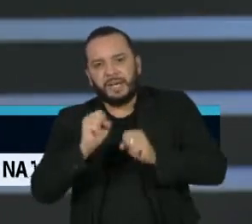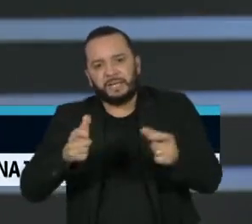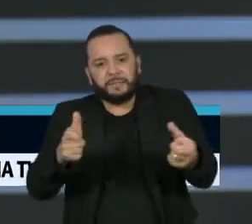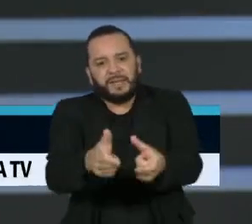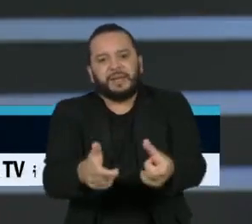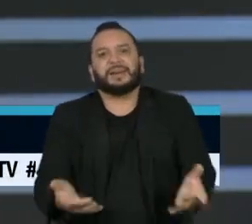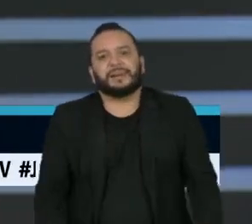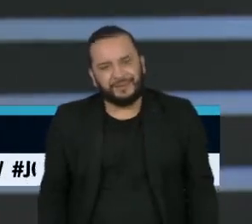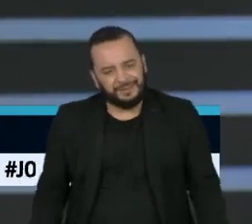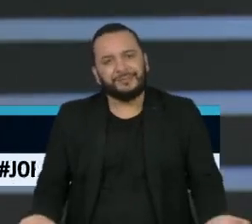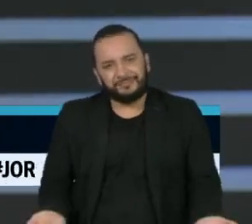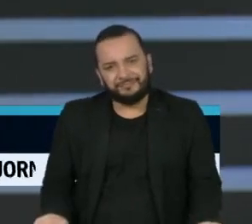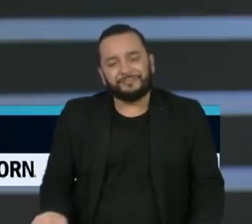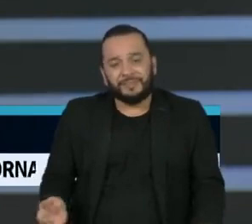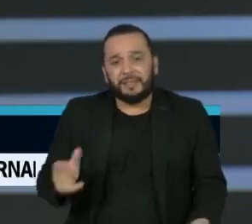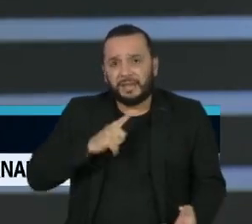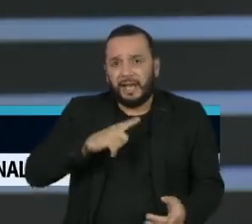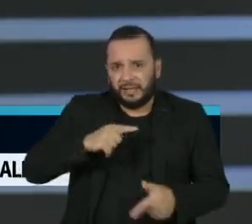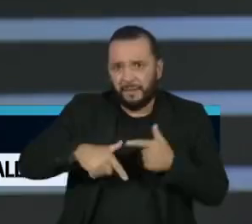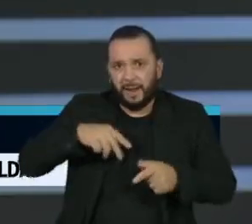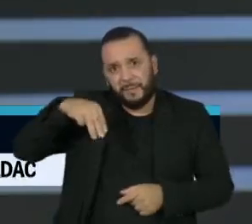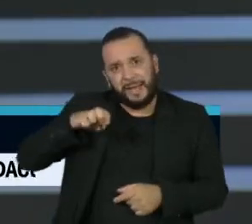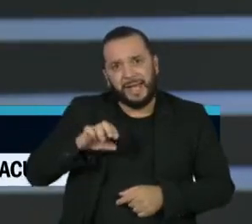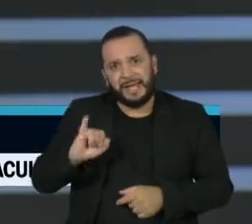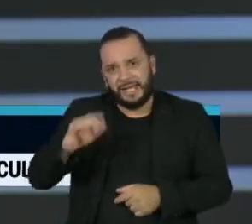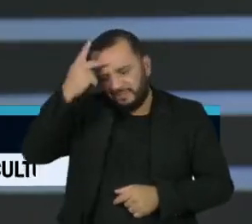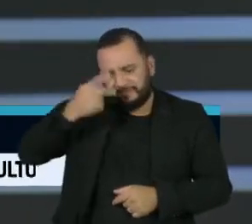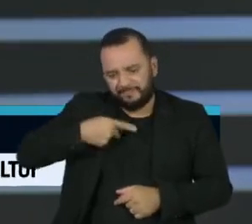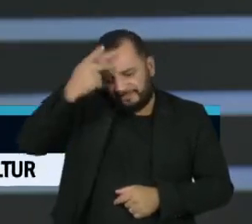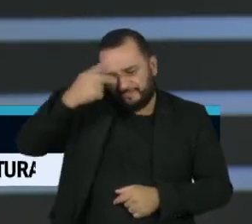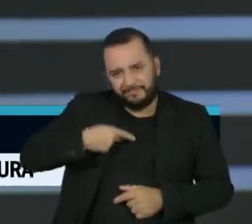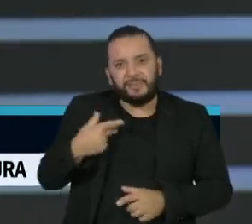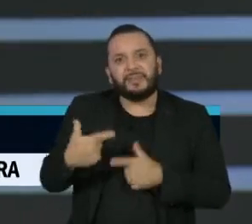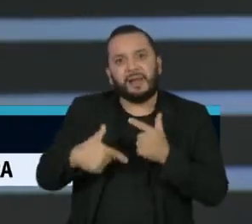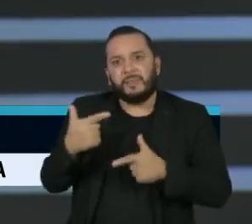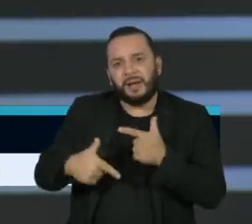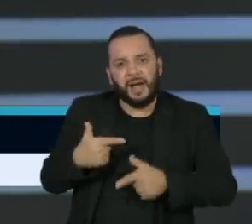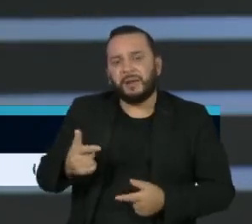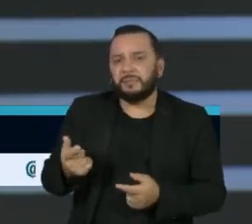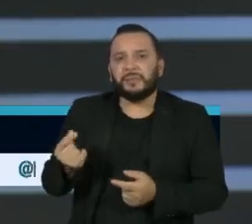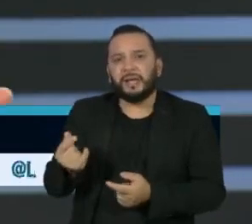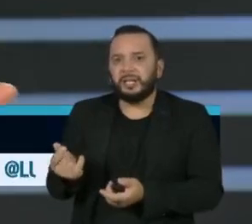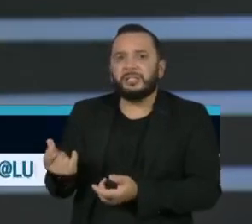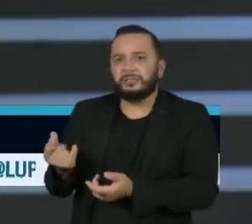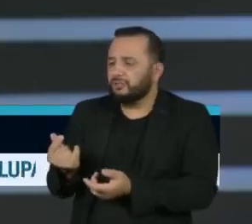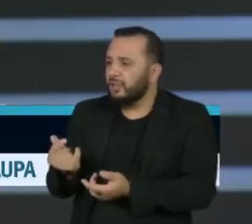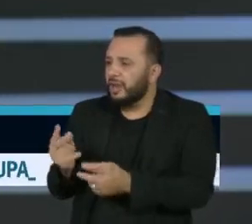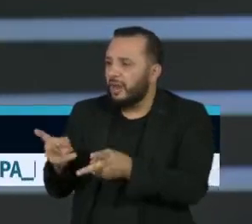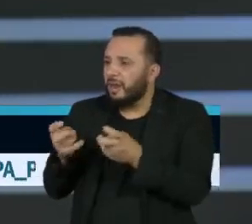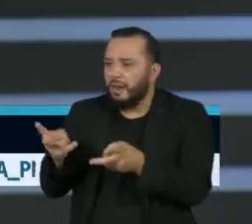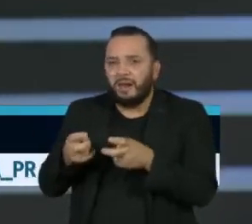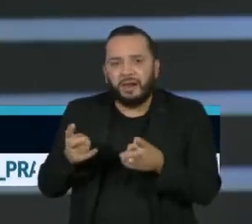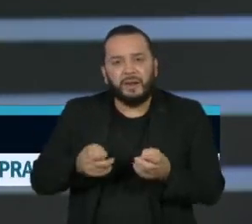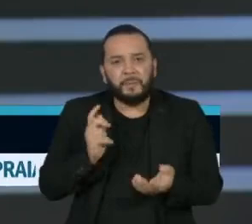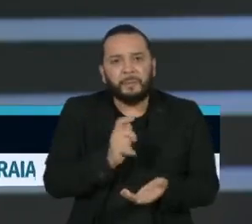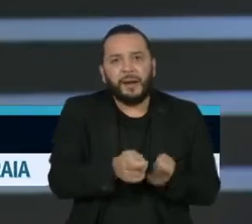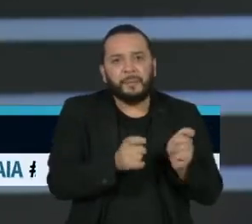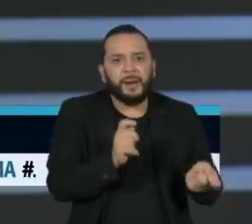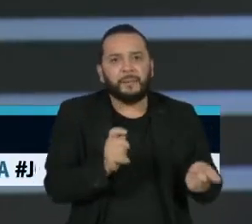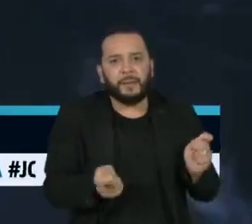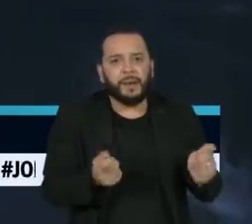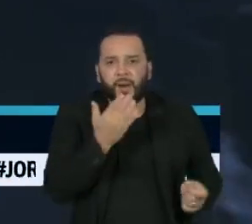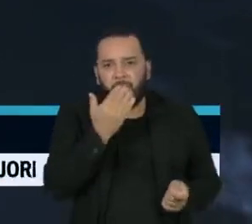informalidade, isso vai aparecer no número de emprego, você tem muita gente indo para a informalidade para não morrer de fome, né? Que a grande saída acaba sendo essa.